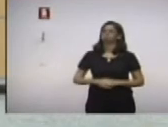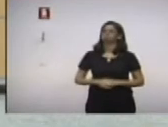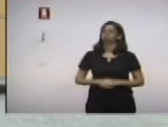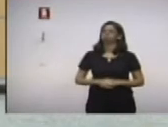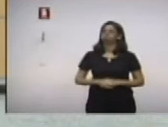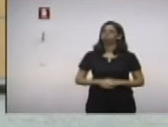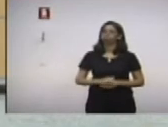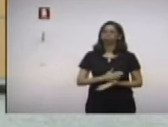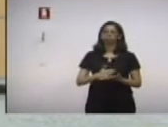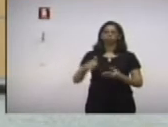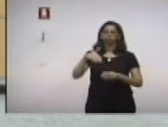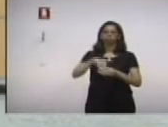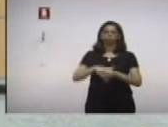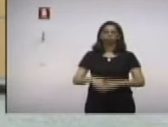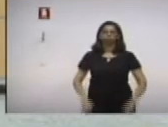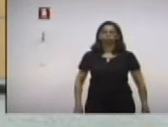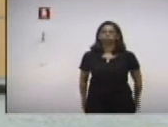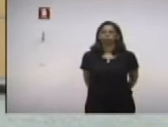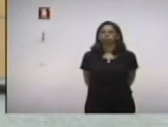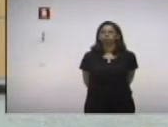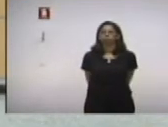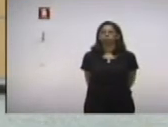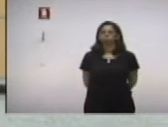o projeto está em votação